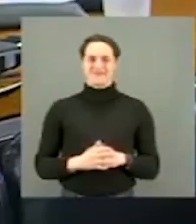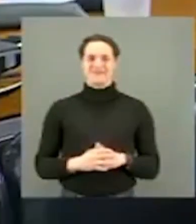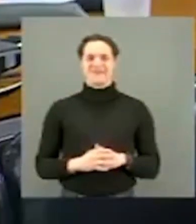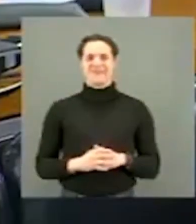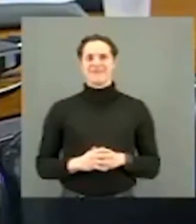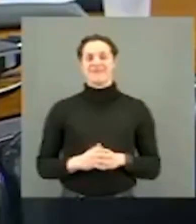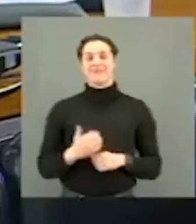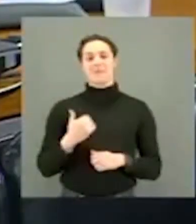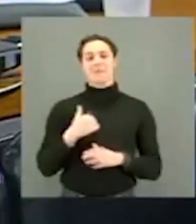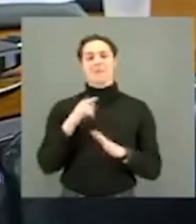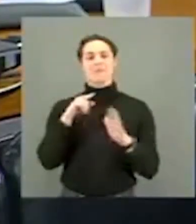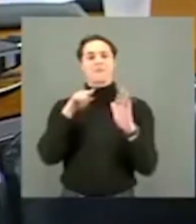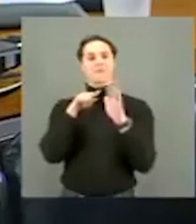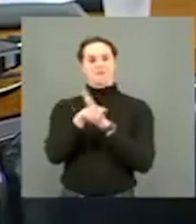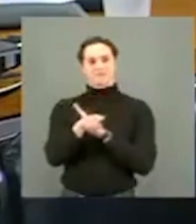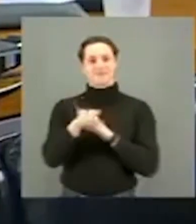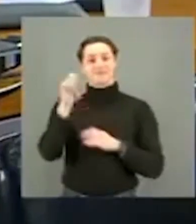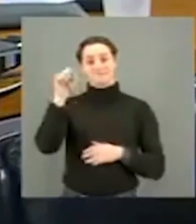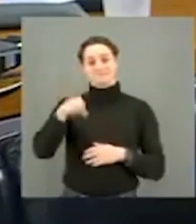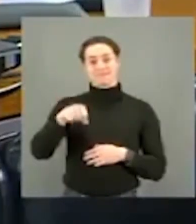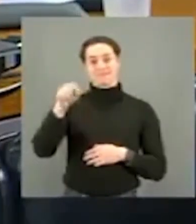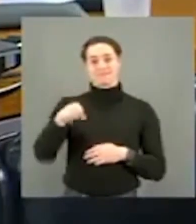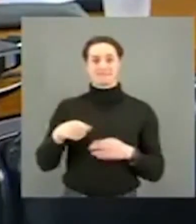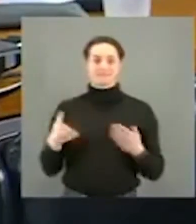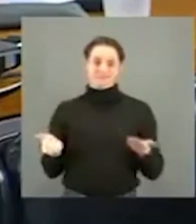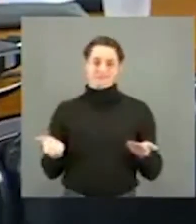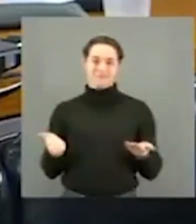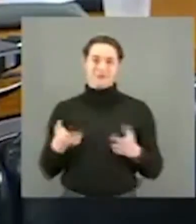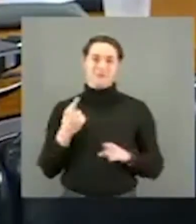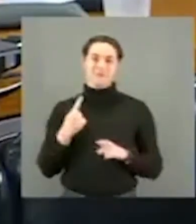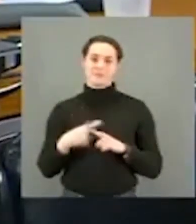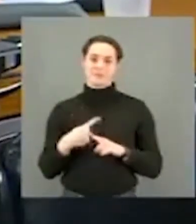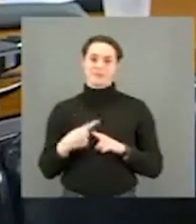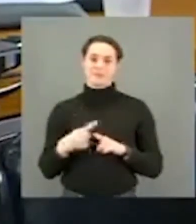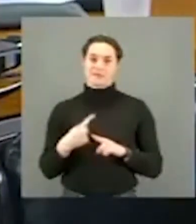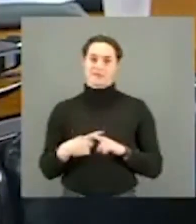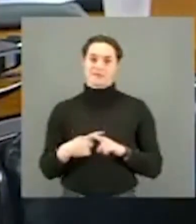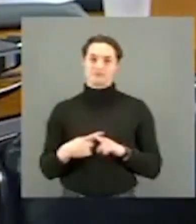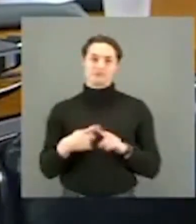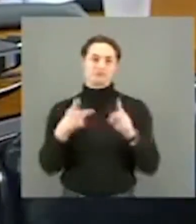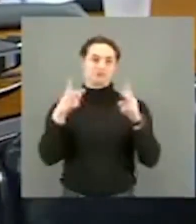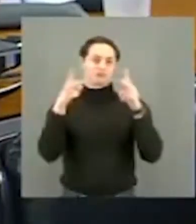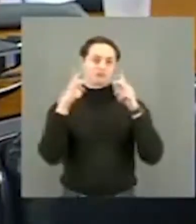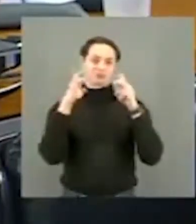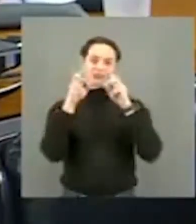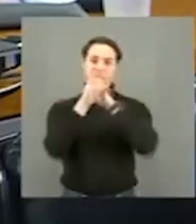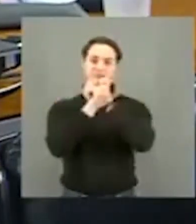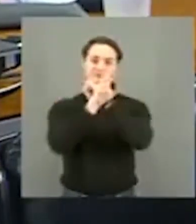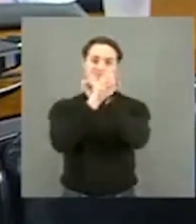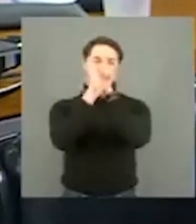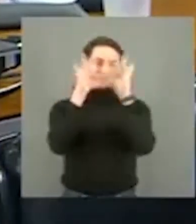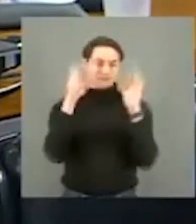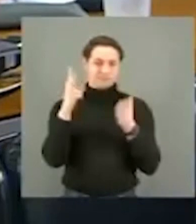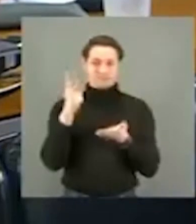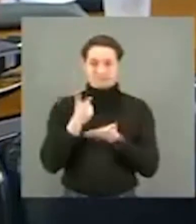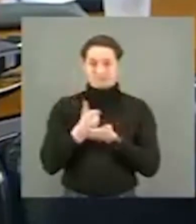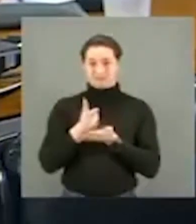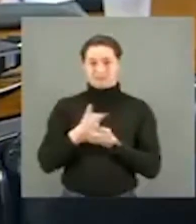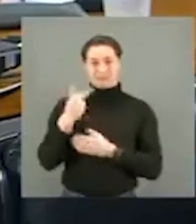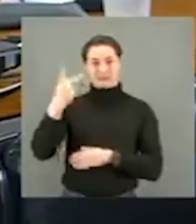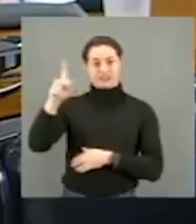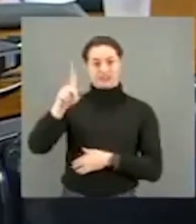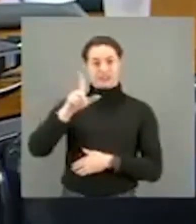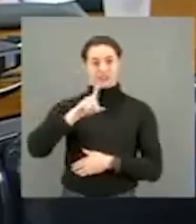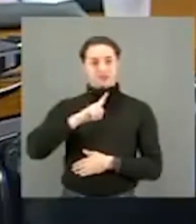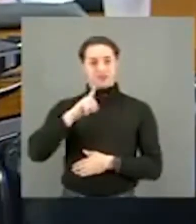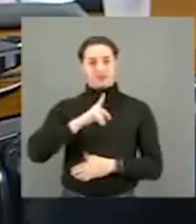Presidente, eu fiz essa pergunta de propósito, porque vai ficando claro que, apesar do direito dele ficar